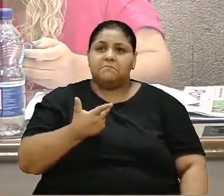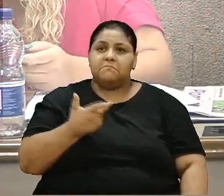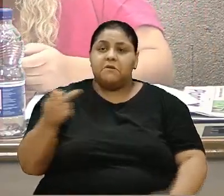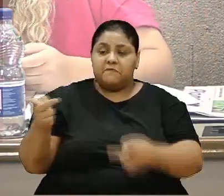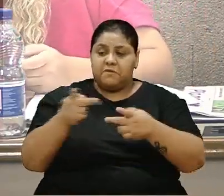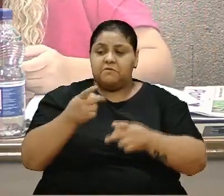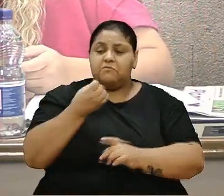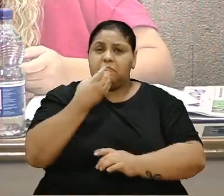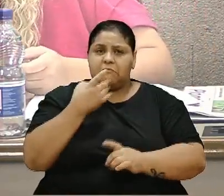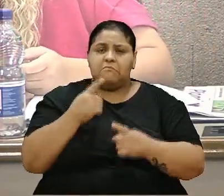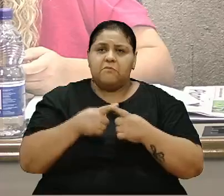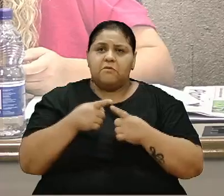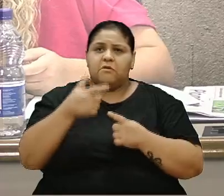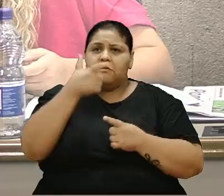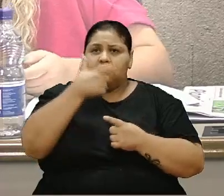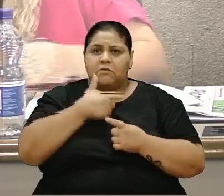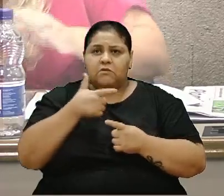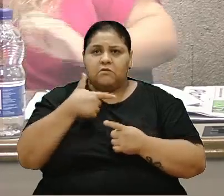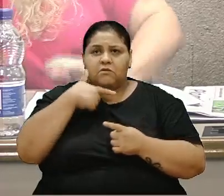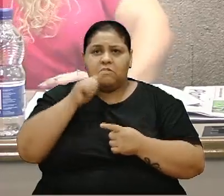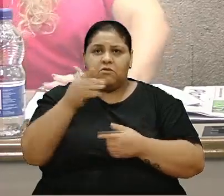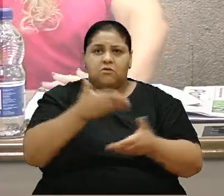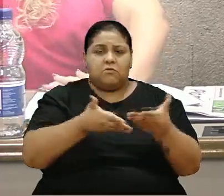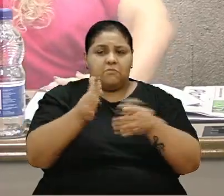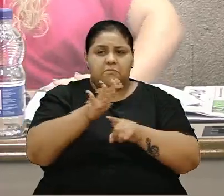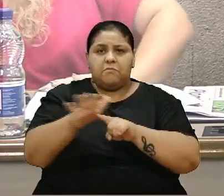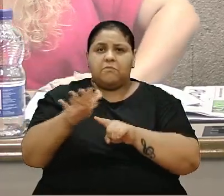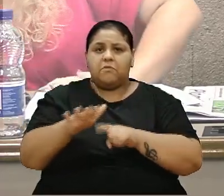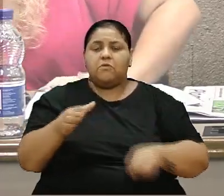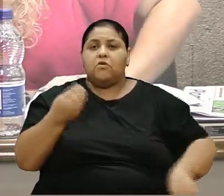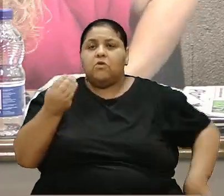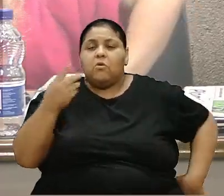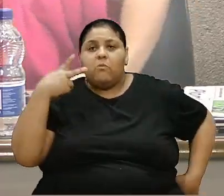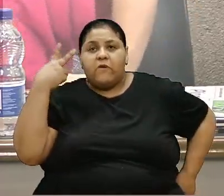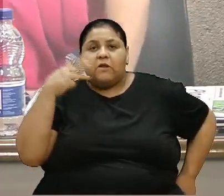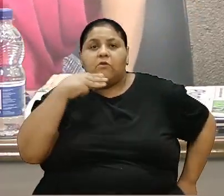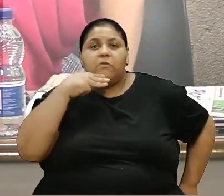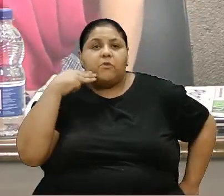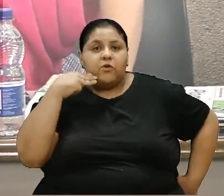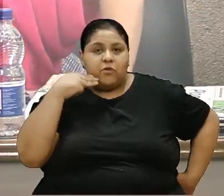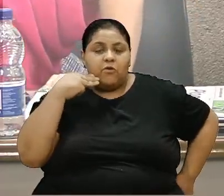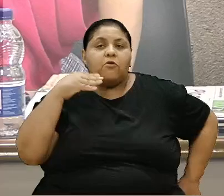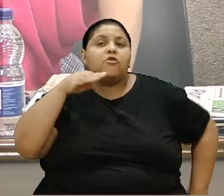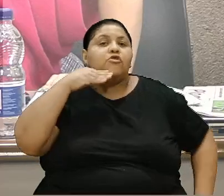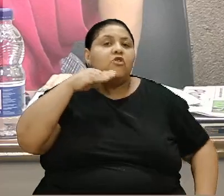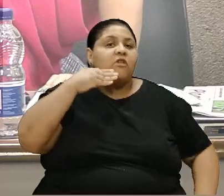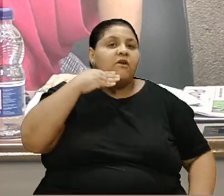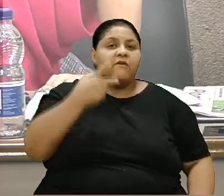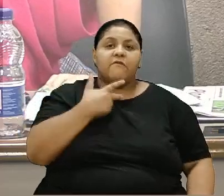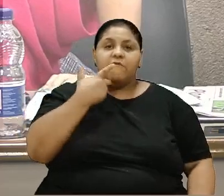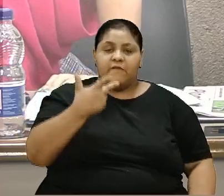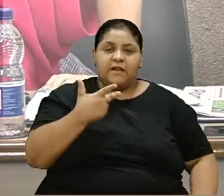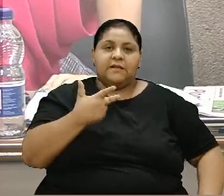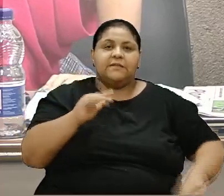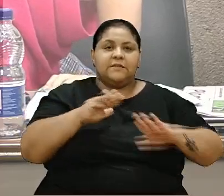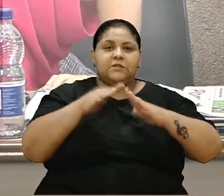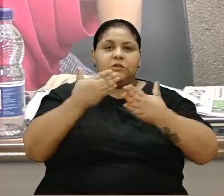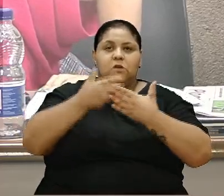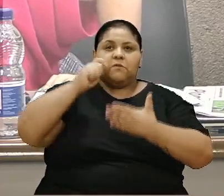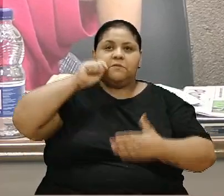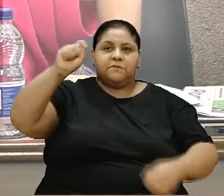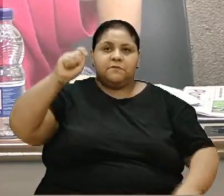positiva, porque eu acho que a gente vai conseguir atender algumas demandas, e como o vereador Bortola fala, na sua fala em relação à Escola Tiradentes,